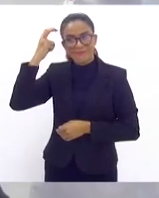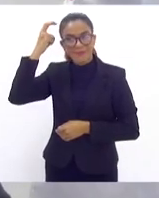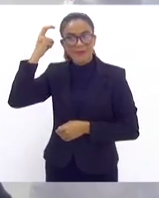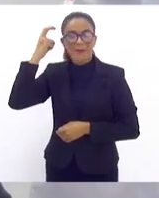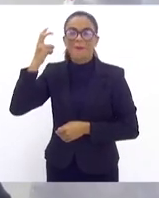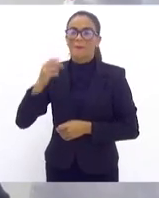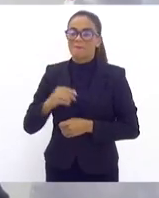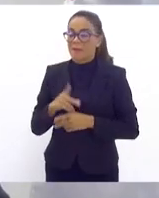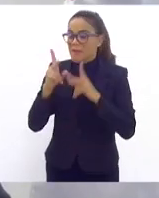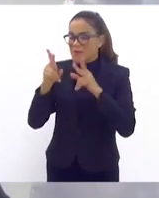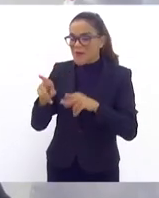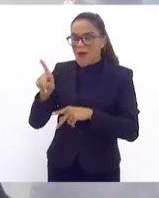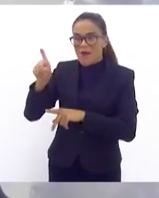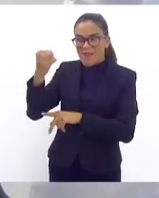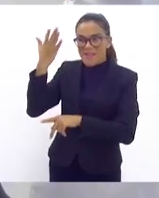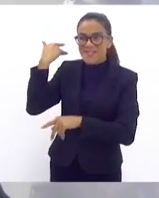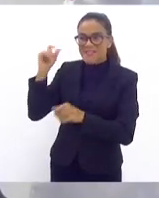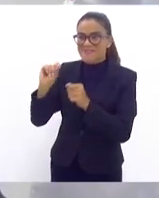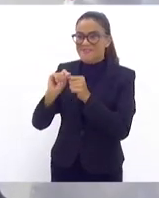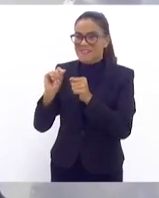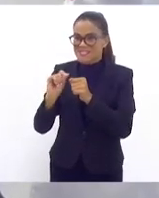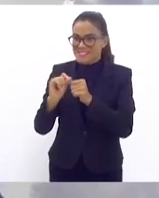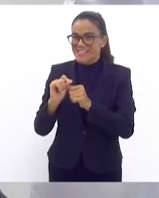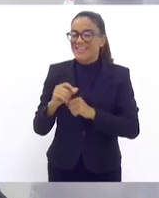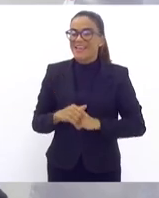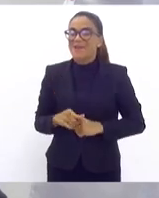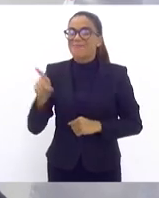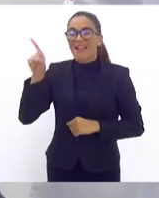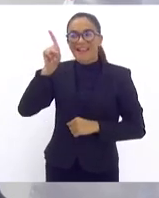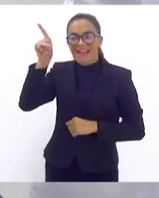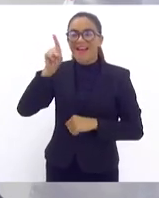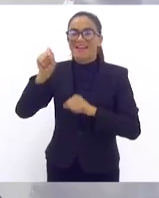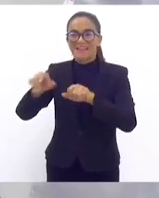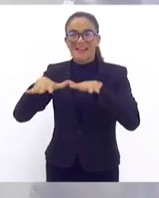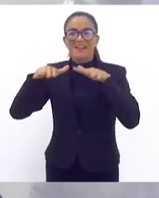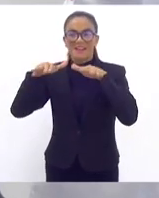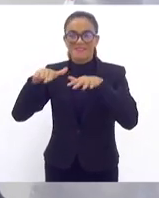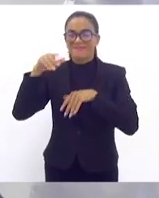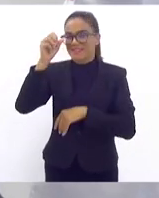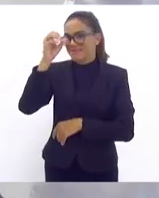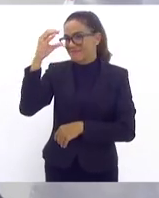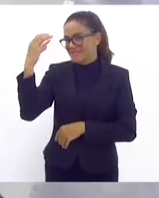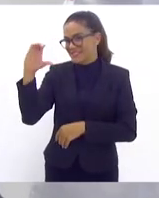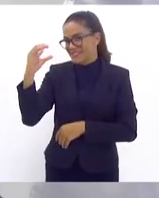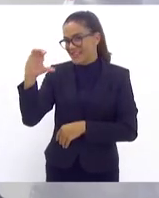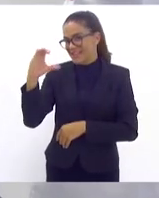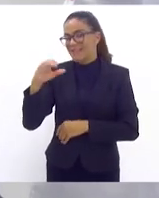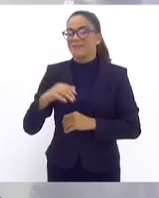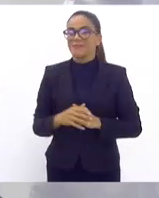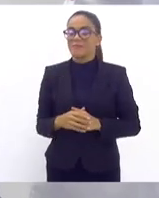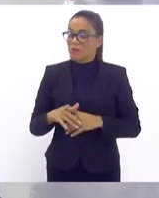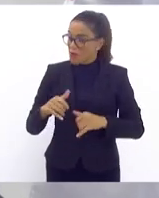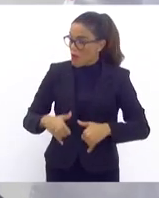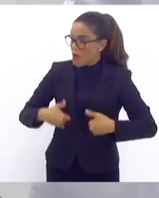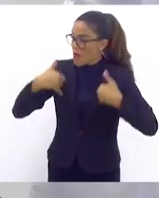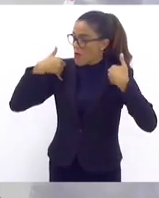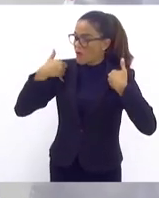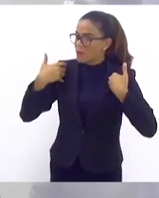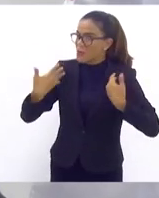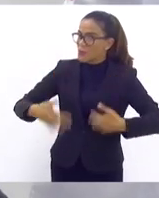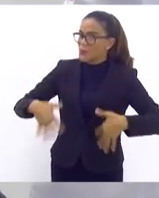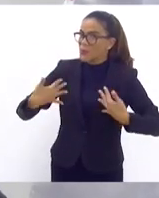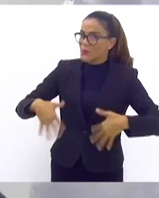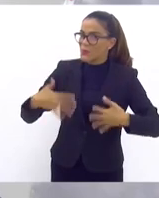Câmara Municipal de Niterói. A deputada Célia, ao longo da última legislatura, atuou muito nessa seara. Então, muito nos honra ter aqui para